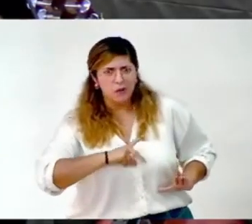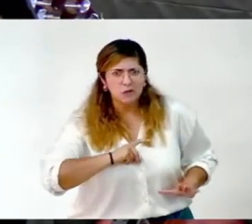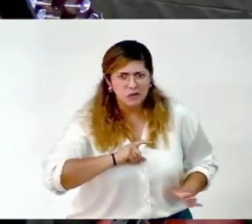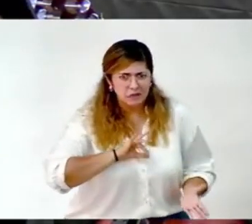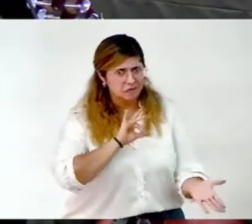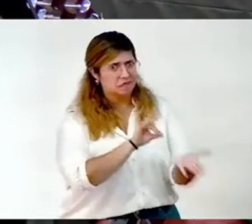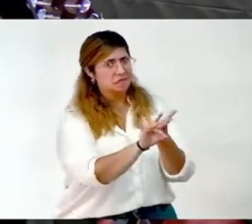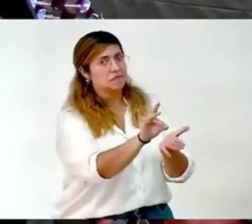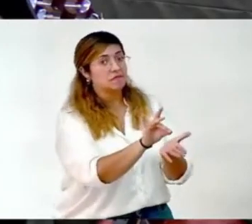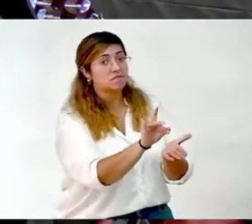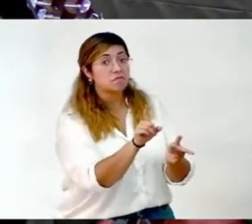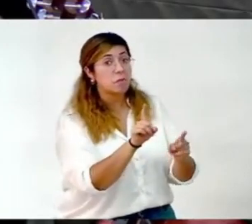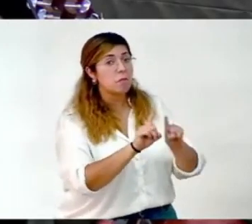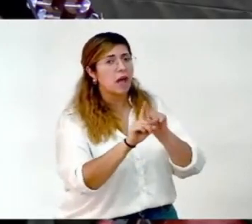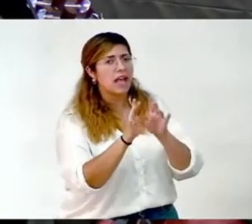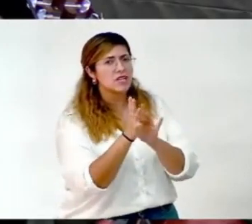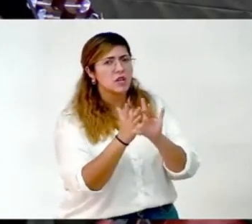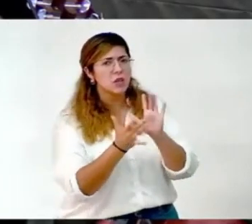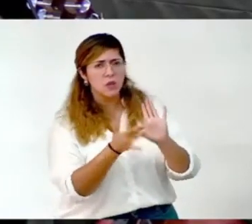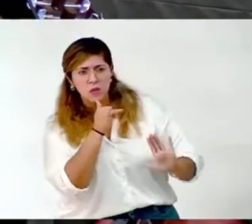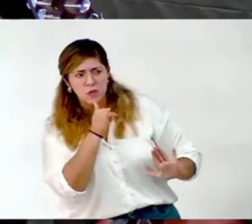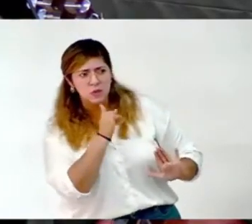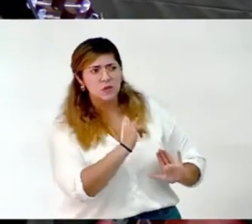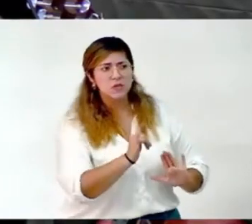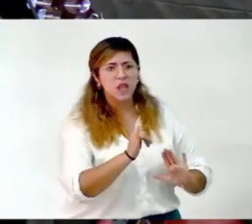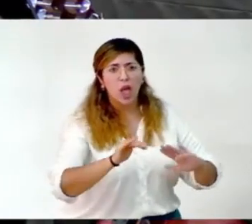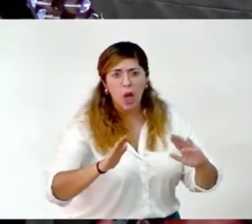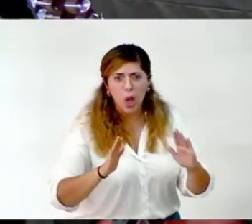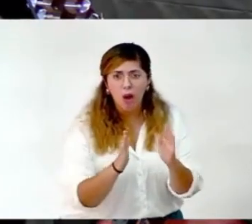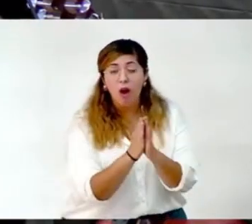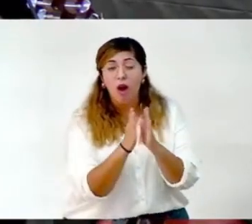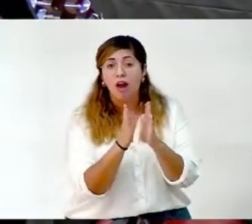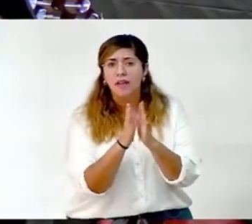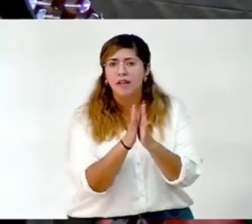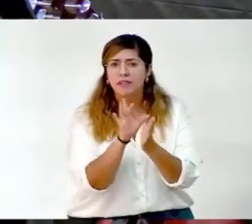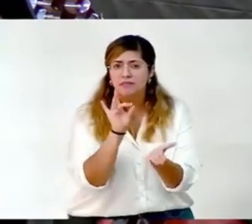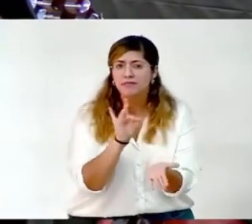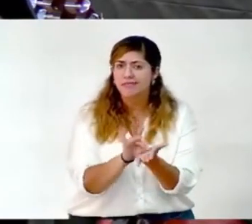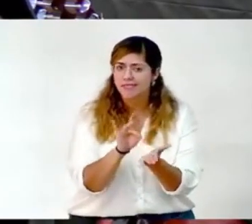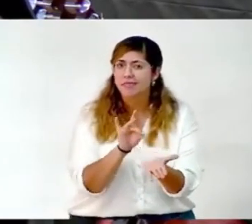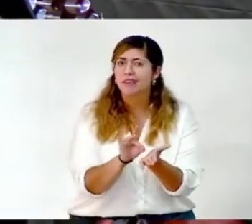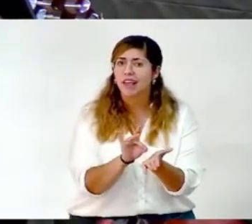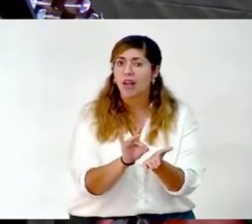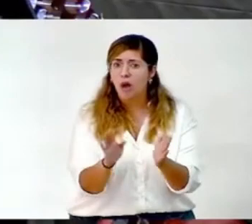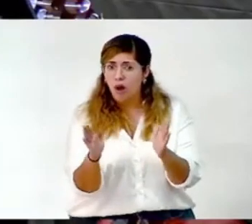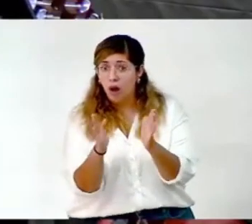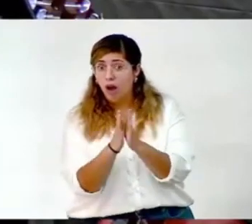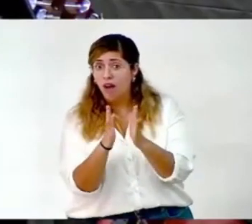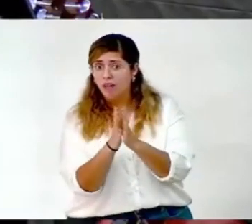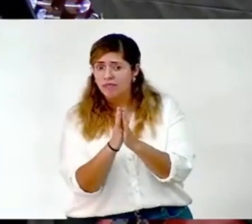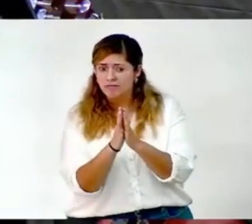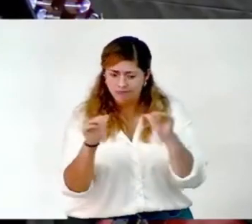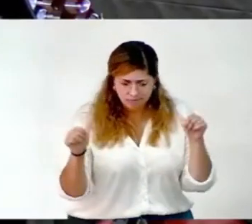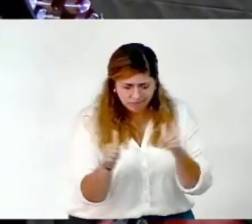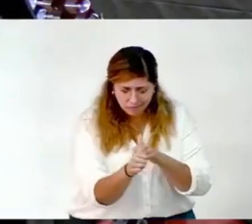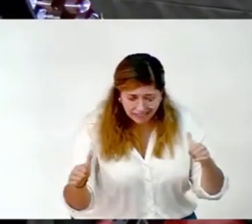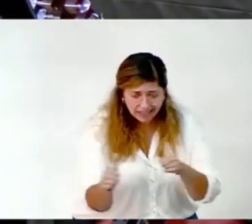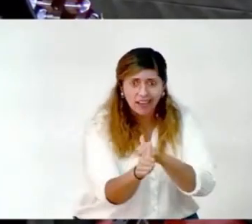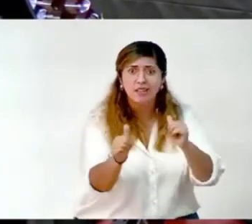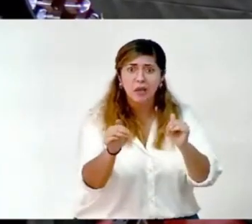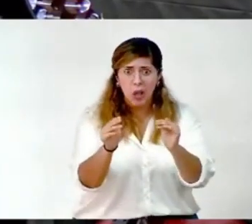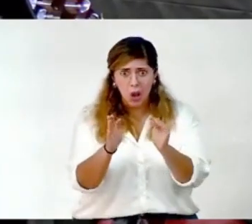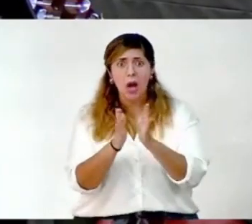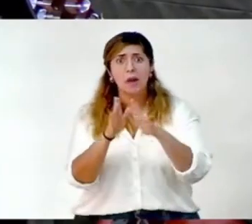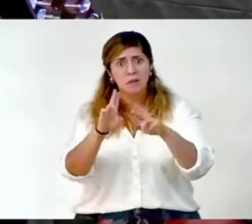vos digo, amai os vossos inimigos e orai pelos que vos perseguem, para que vos torneis filhos do vosso